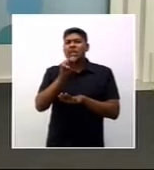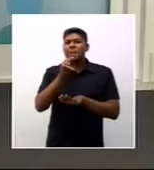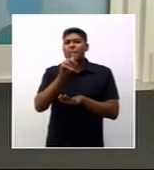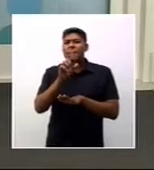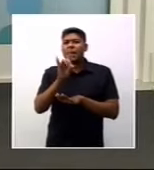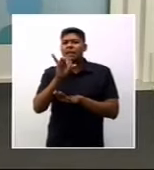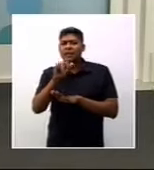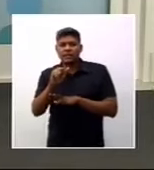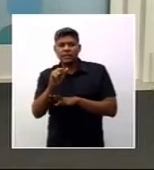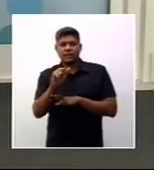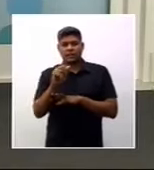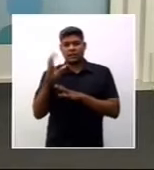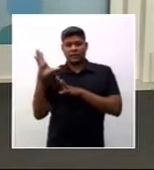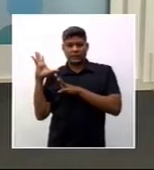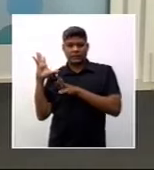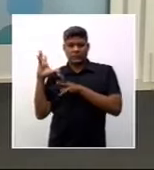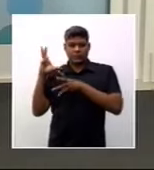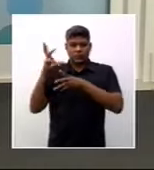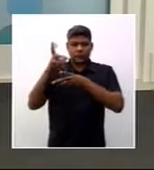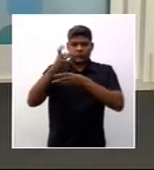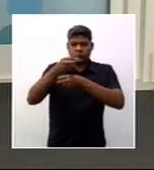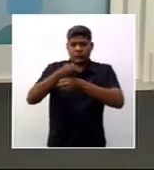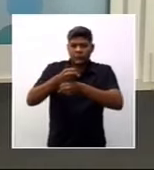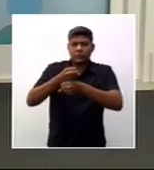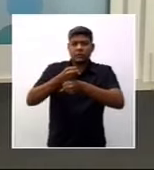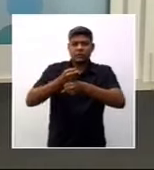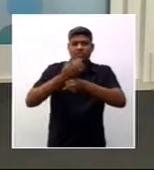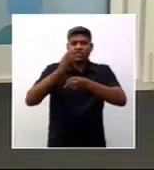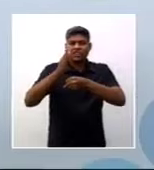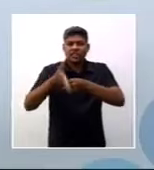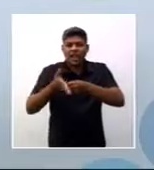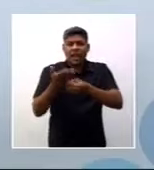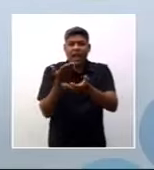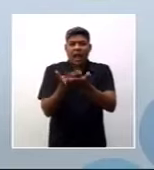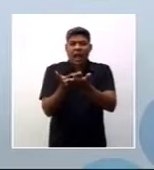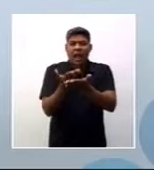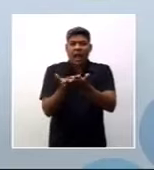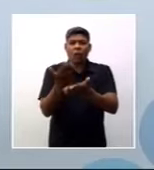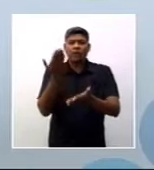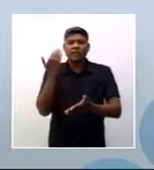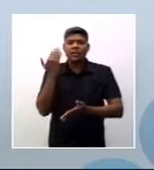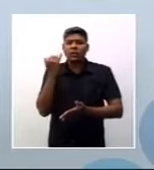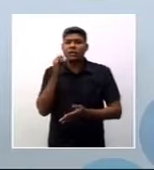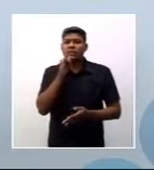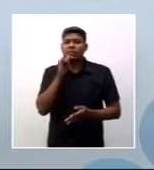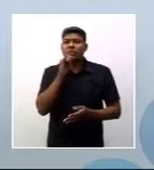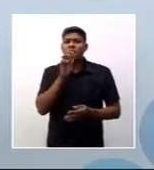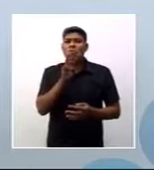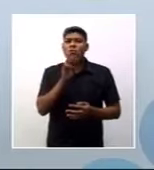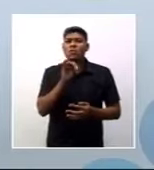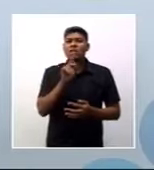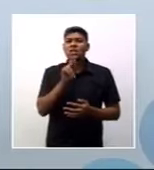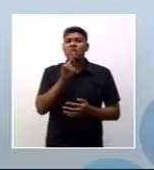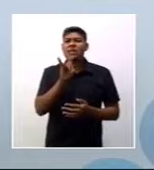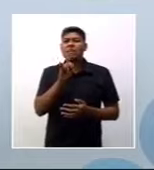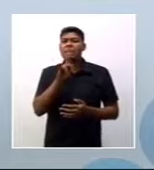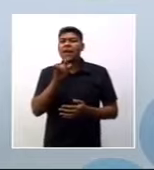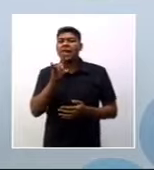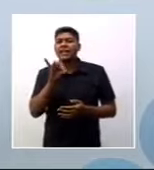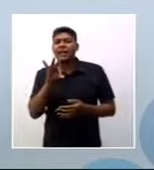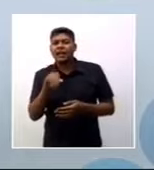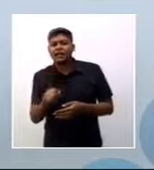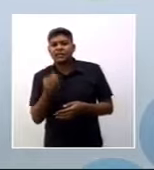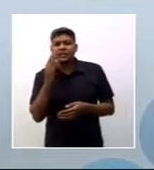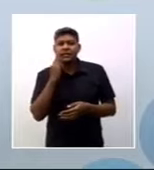eu vou fazer uma ressalva de uma de uma observação que apareceu na aula anterior tá tchau e que pede por exemplo brainly